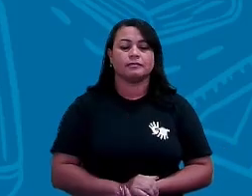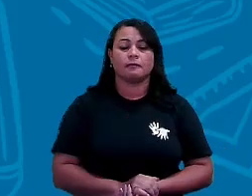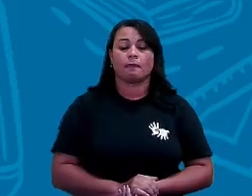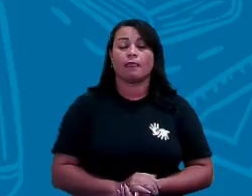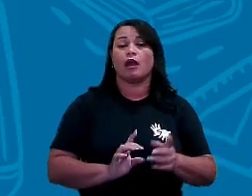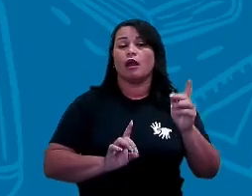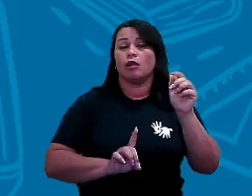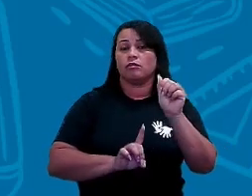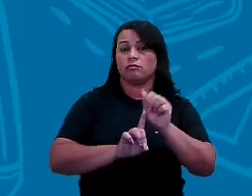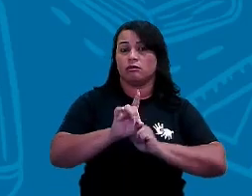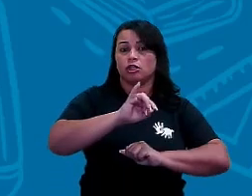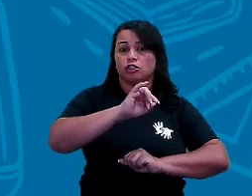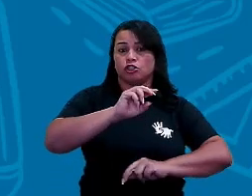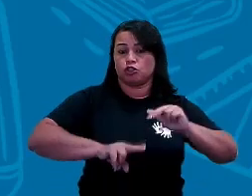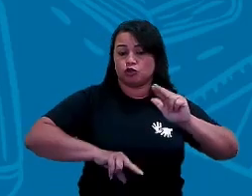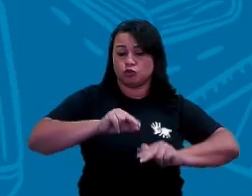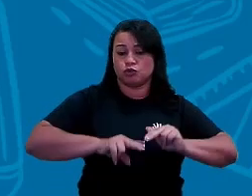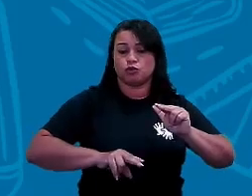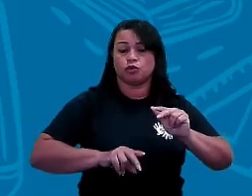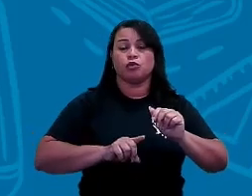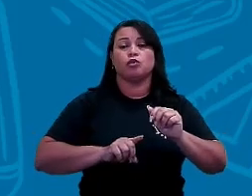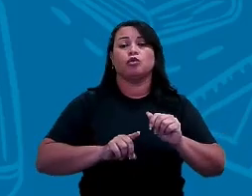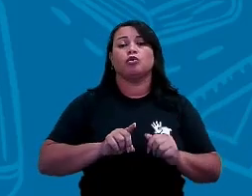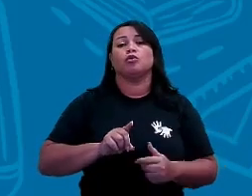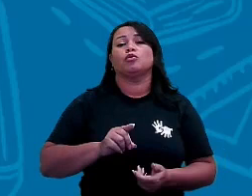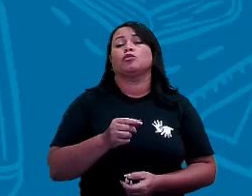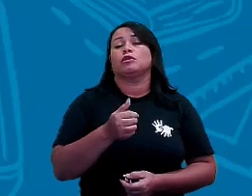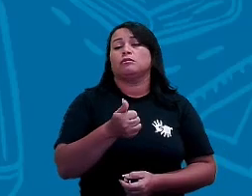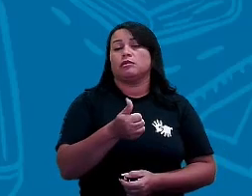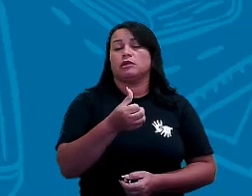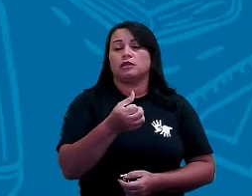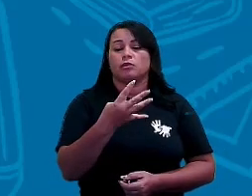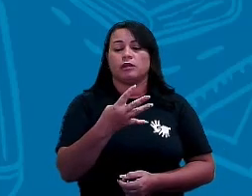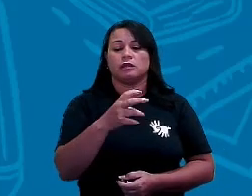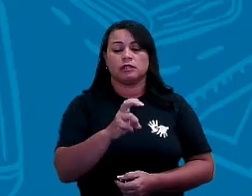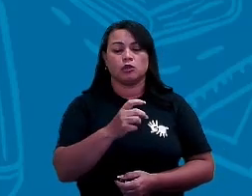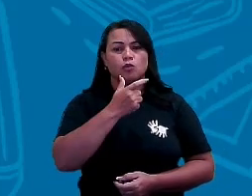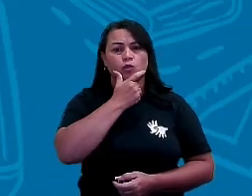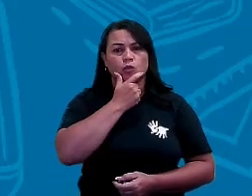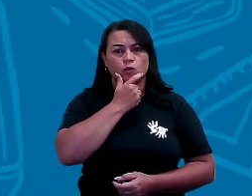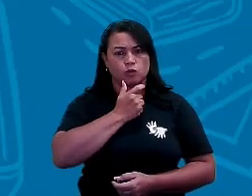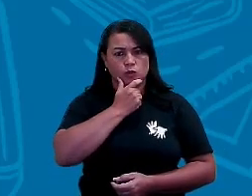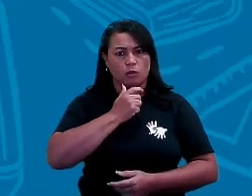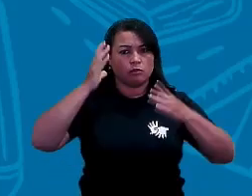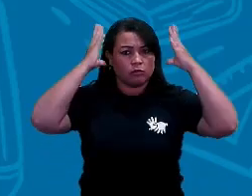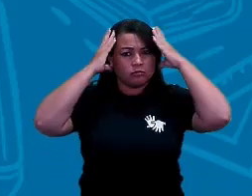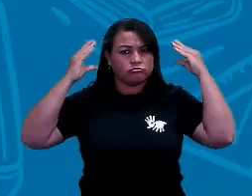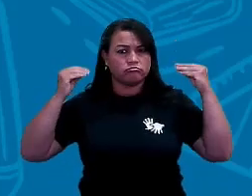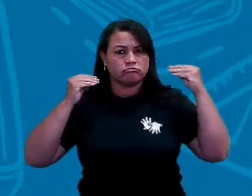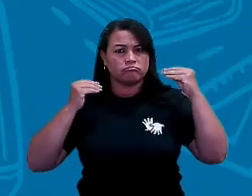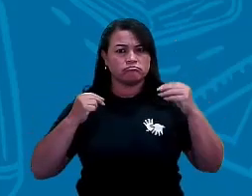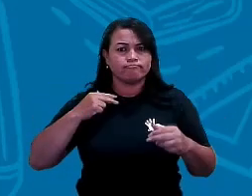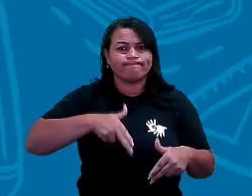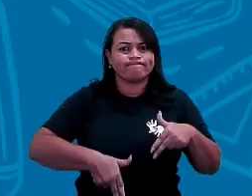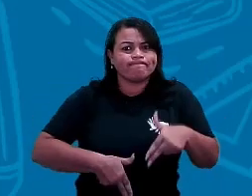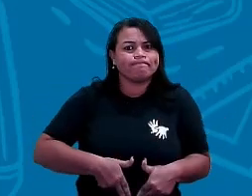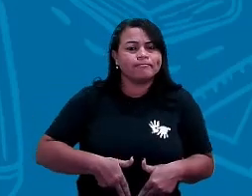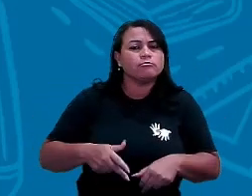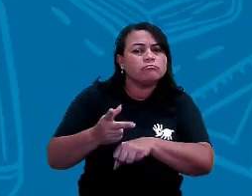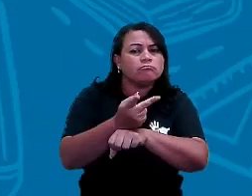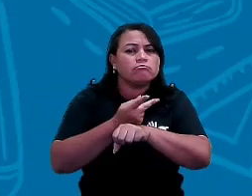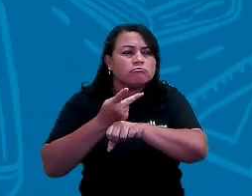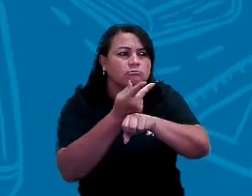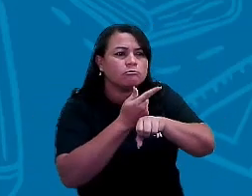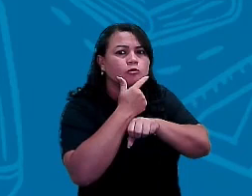Em junho de 1645, os holandeses armaram-se e saíram em perseguição a João Fernandes